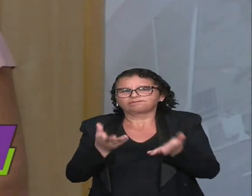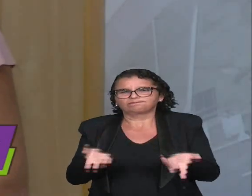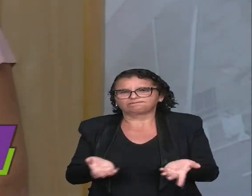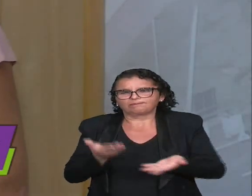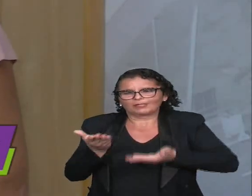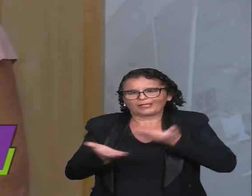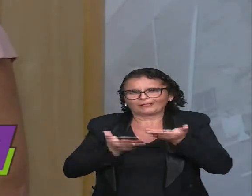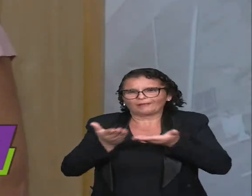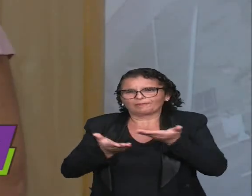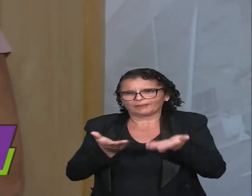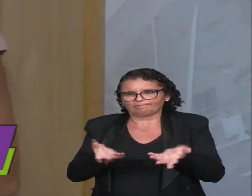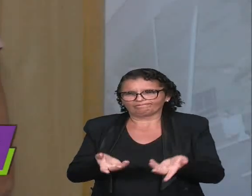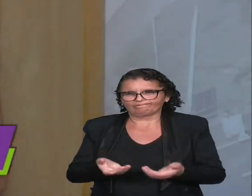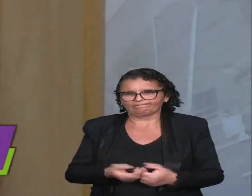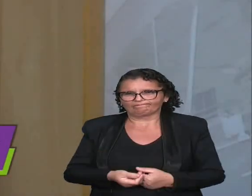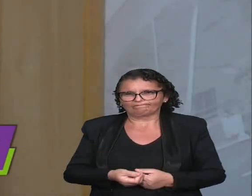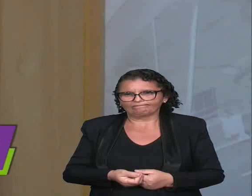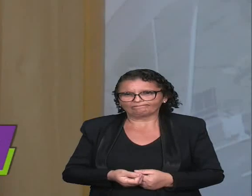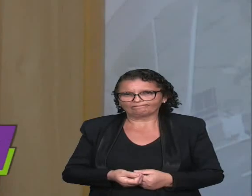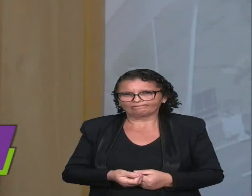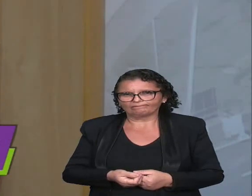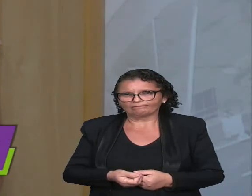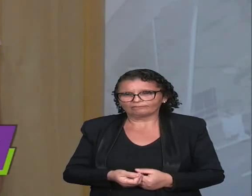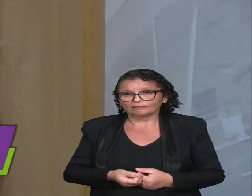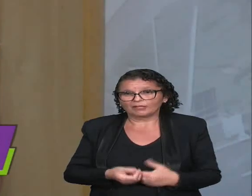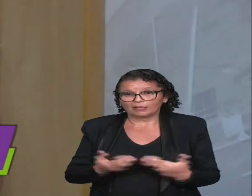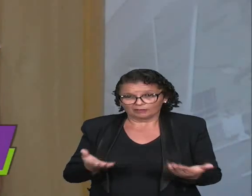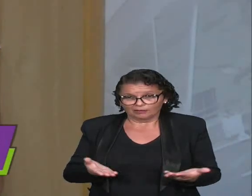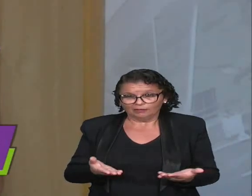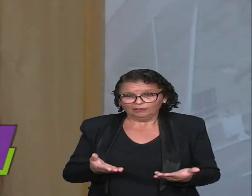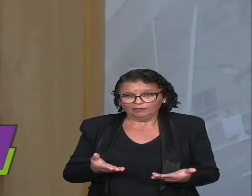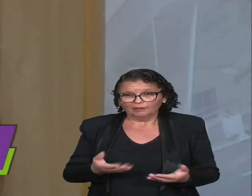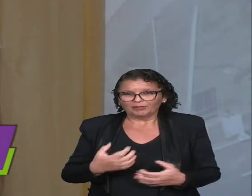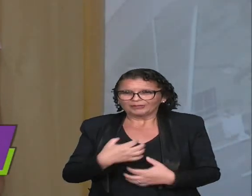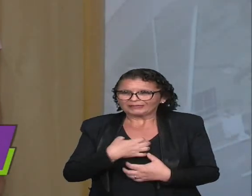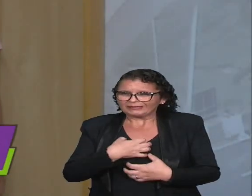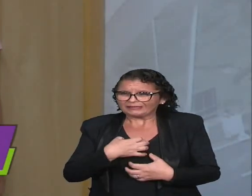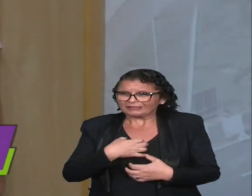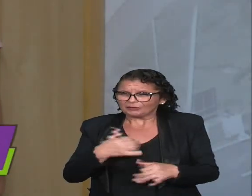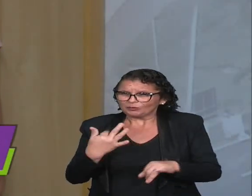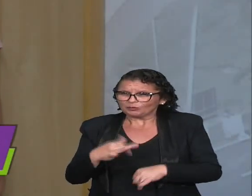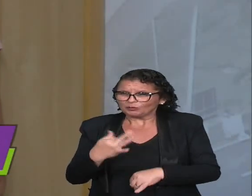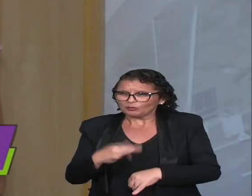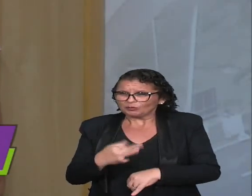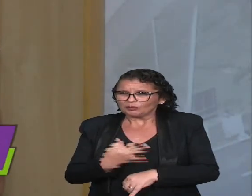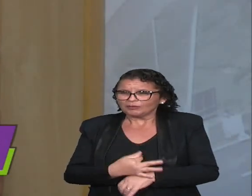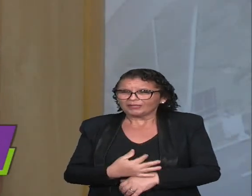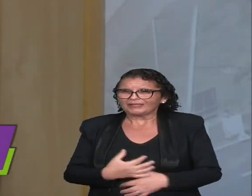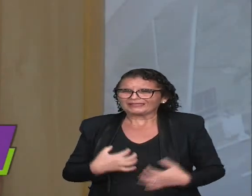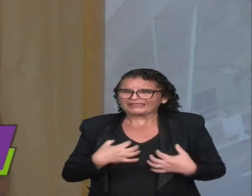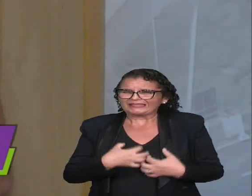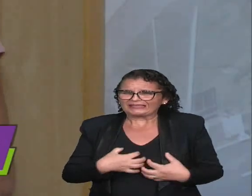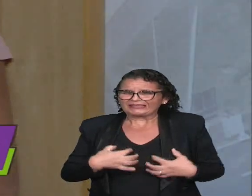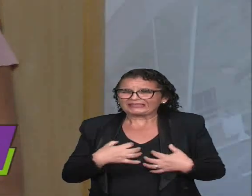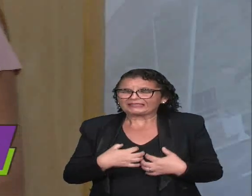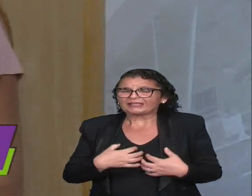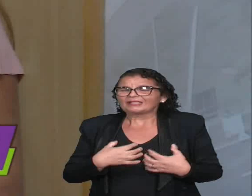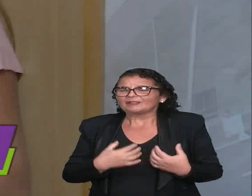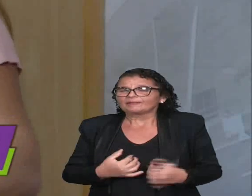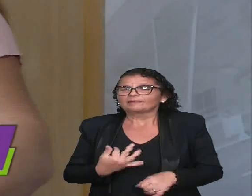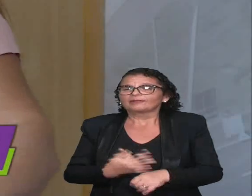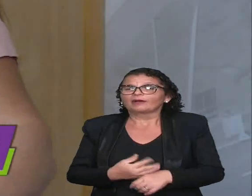vereadora vai o paciente tá sentindo dor tá agonizando e vai para